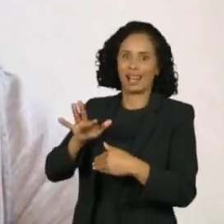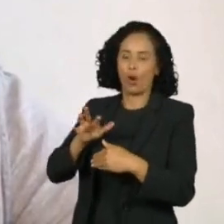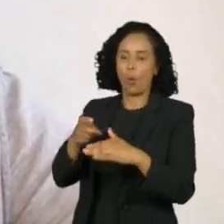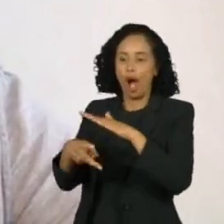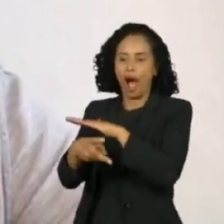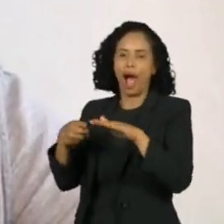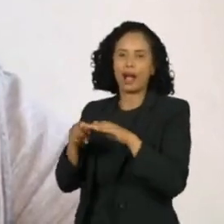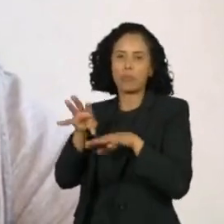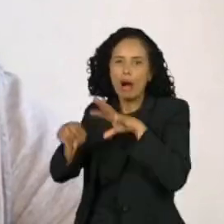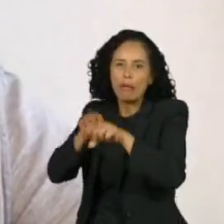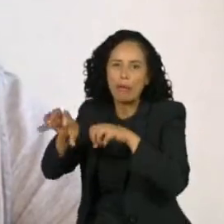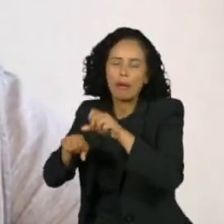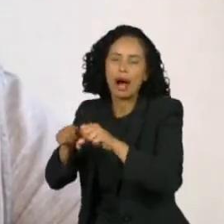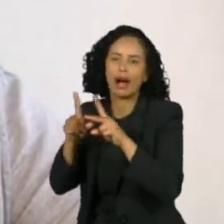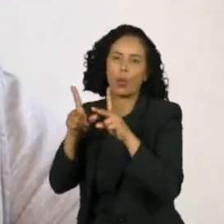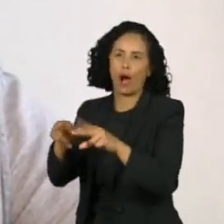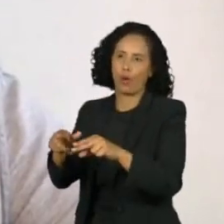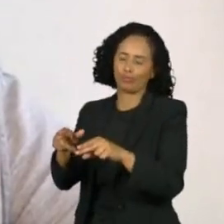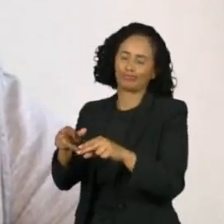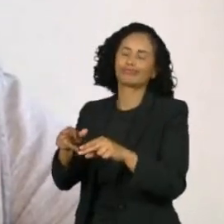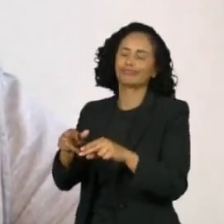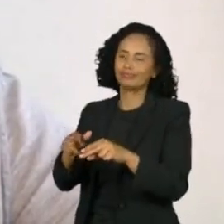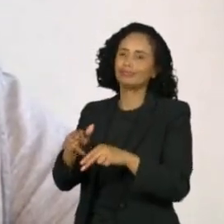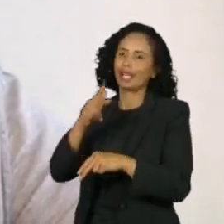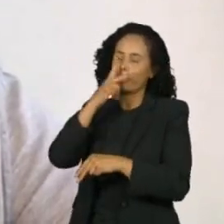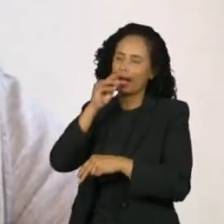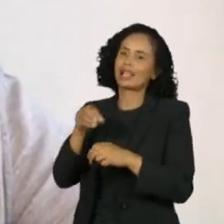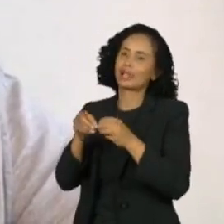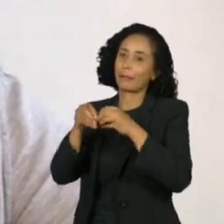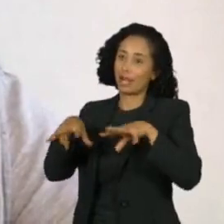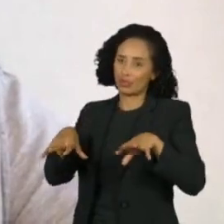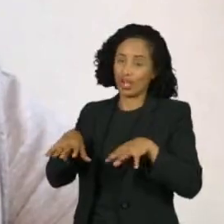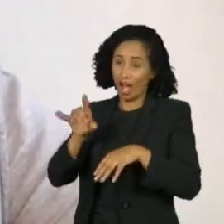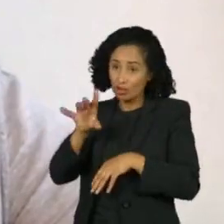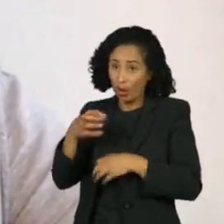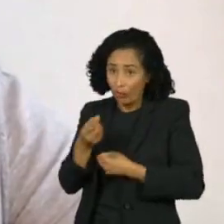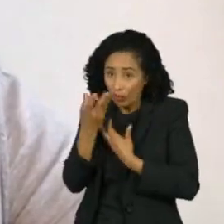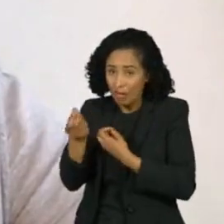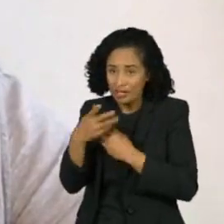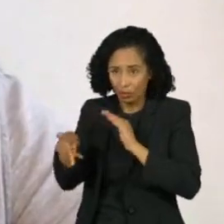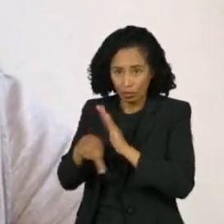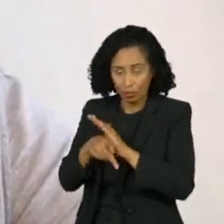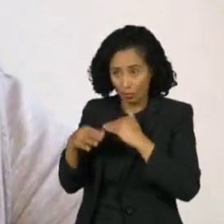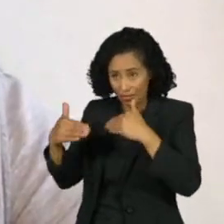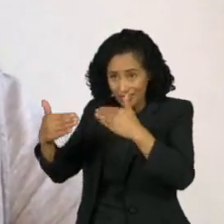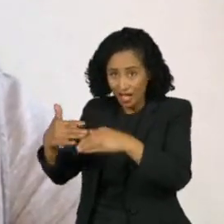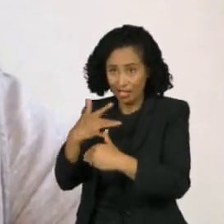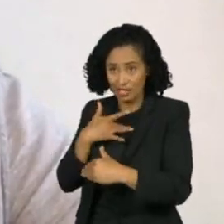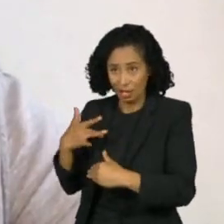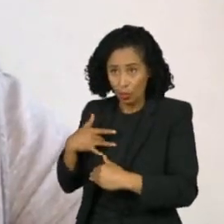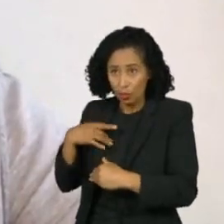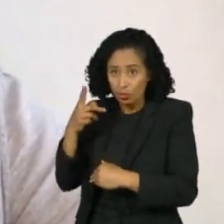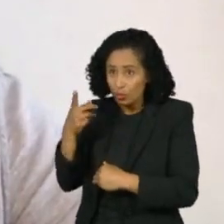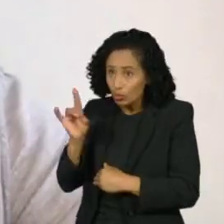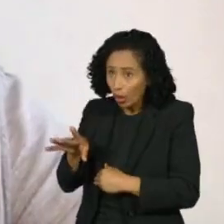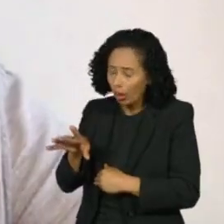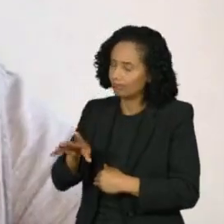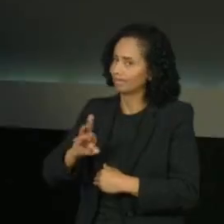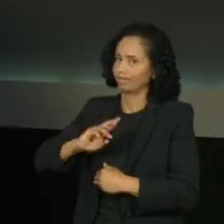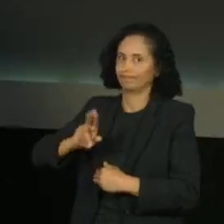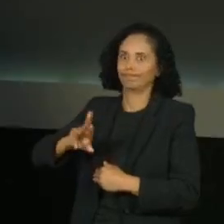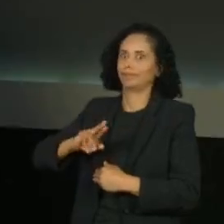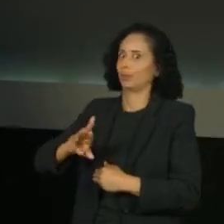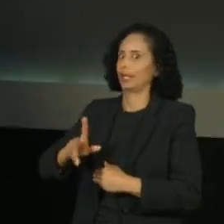que ponto a extensão desse estrago realmente afeta só dados do Ministério da Saúde e de outros órgãos dessa